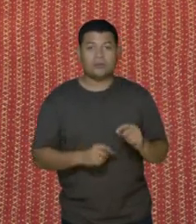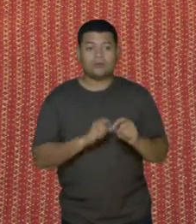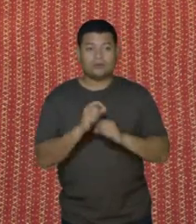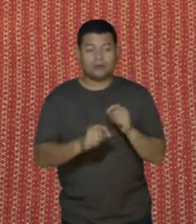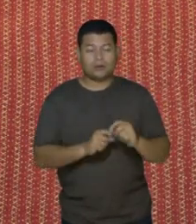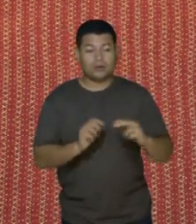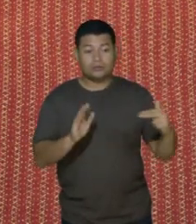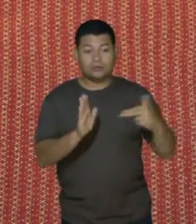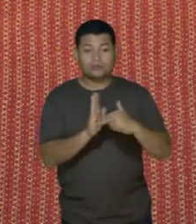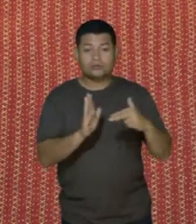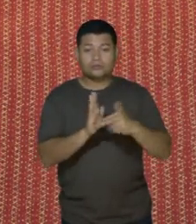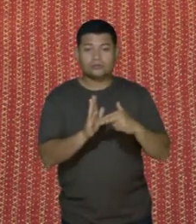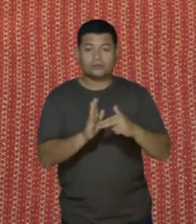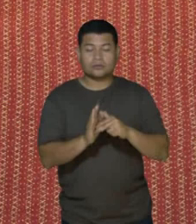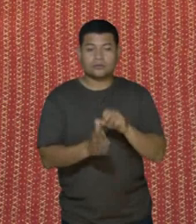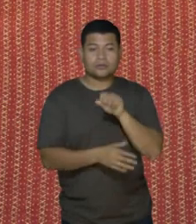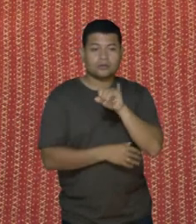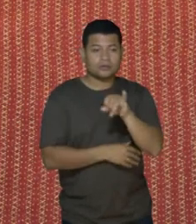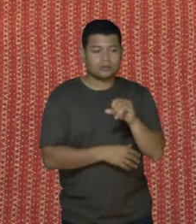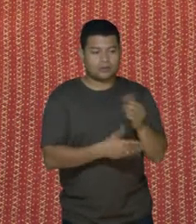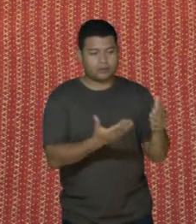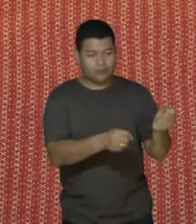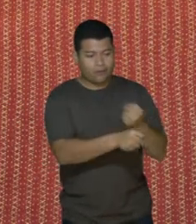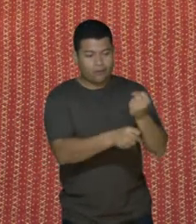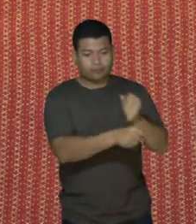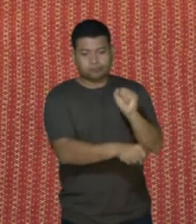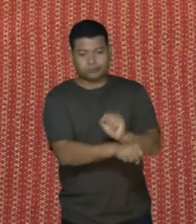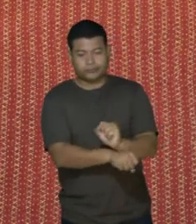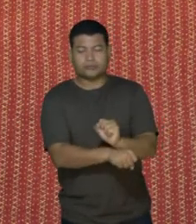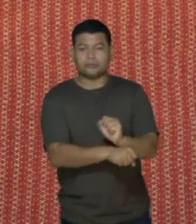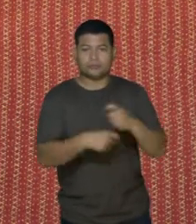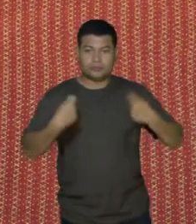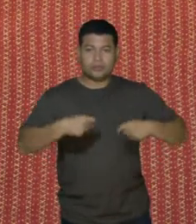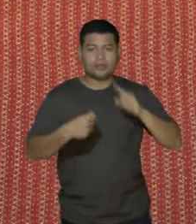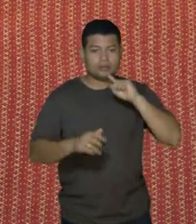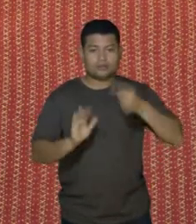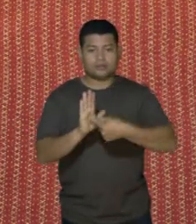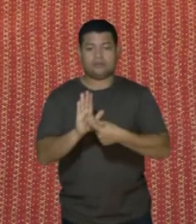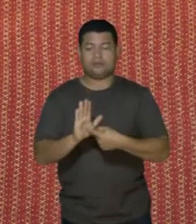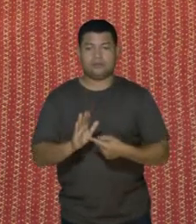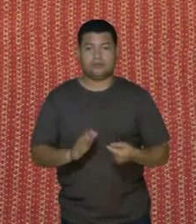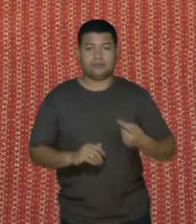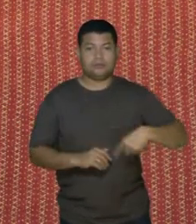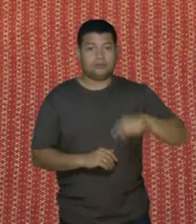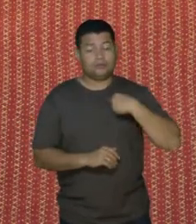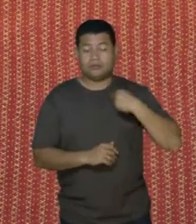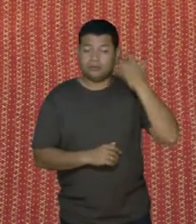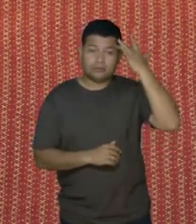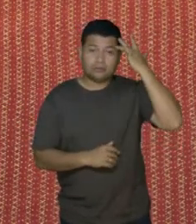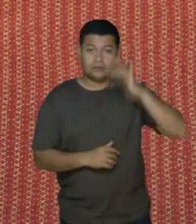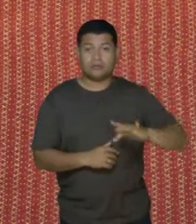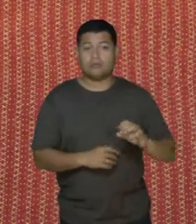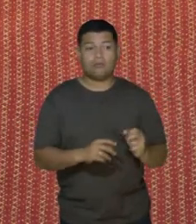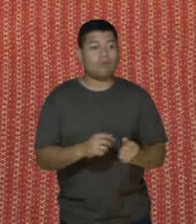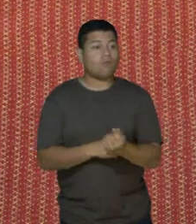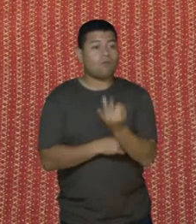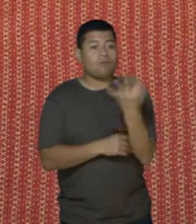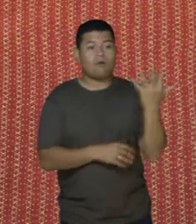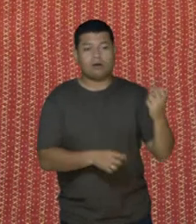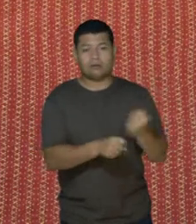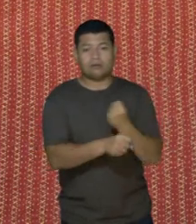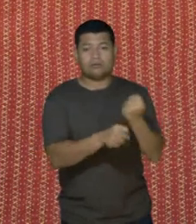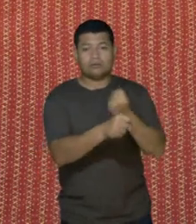algo que é essencial para Santa Catarina, uma vez que nós, incrivelmente, não sabemos a quantidade de obras que nós temos